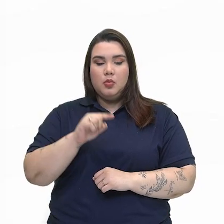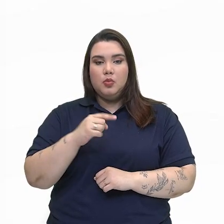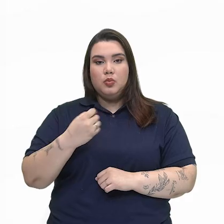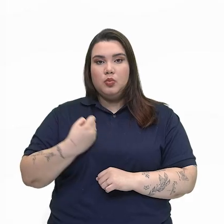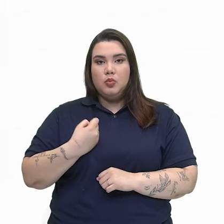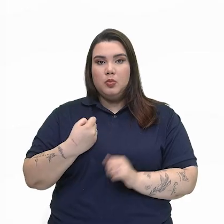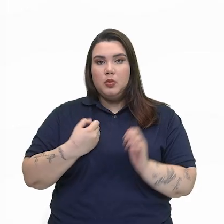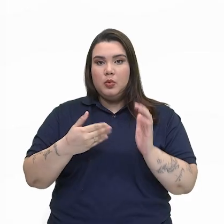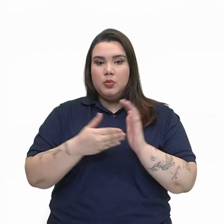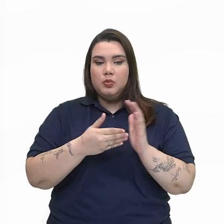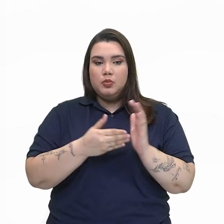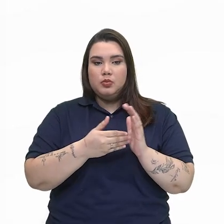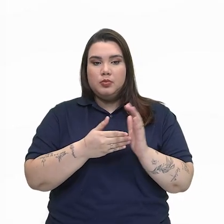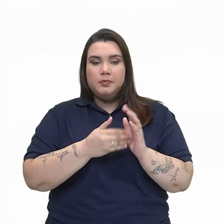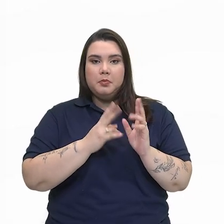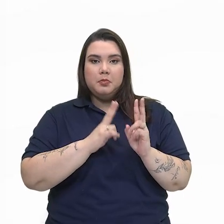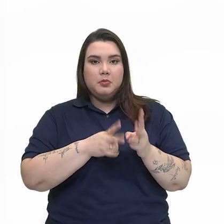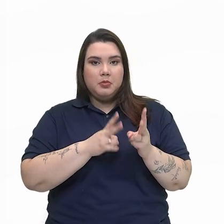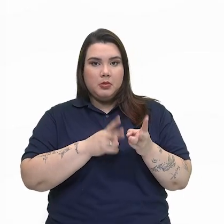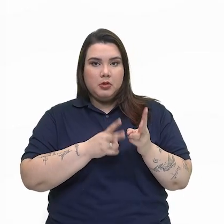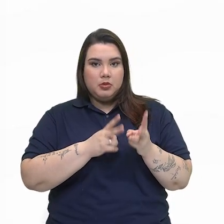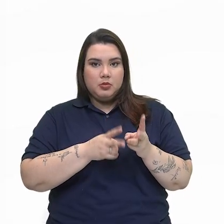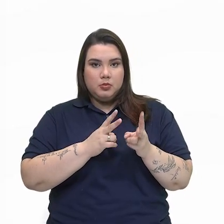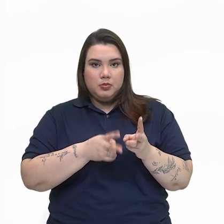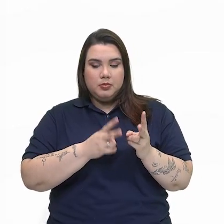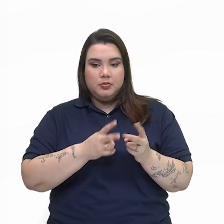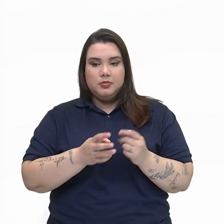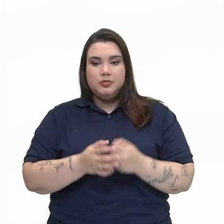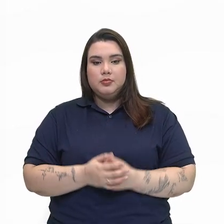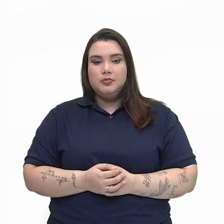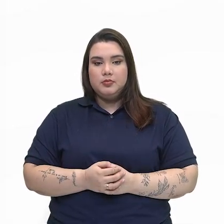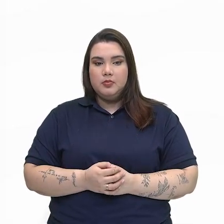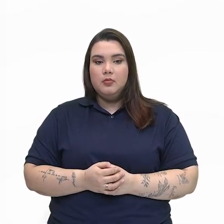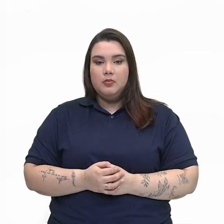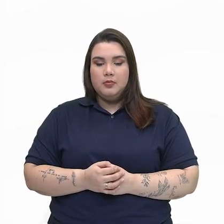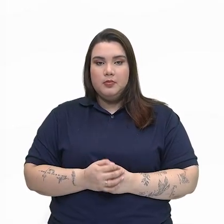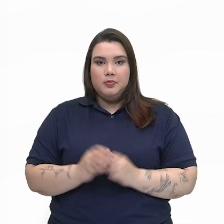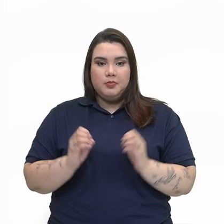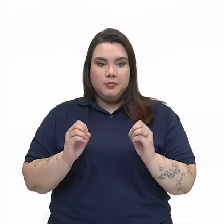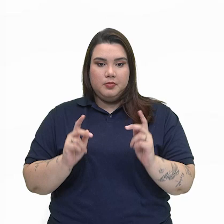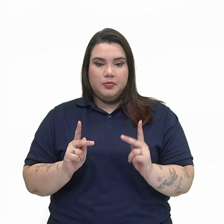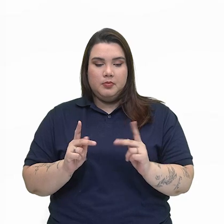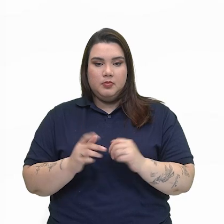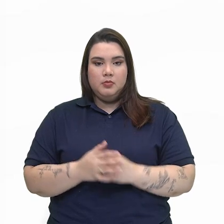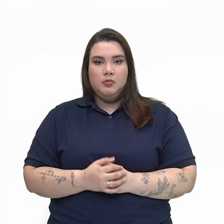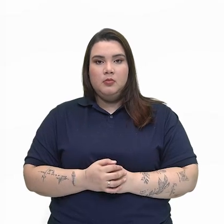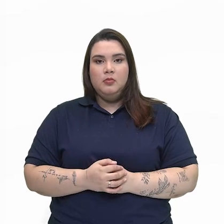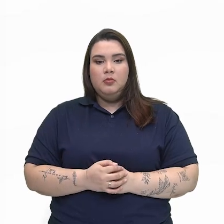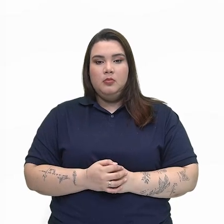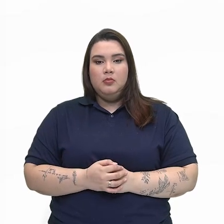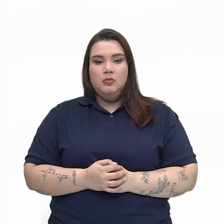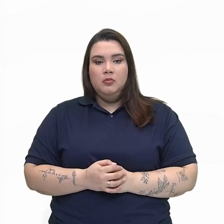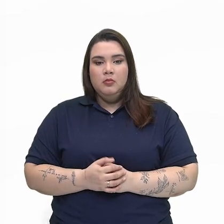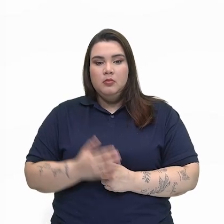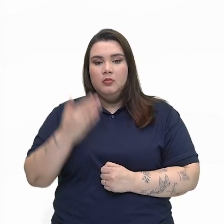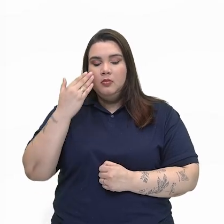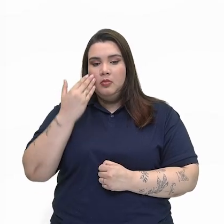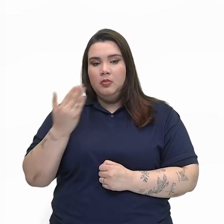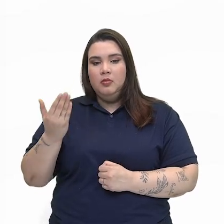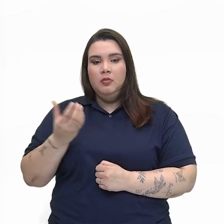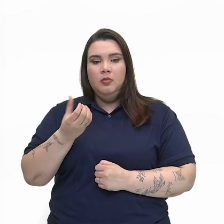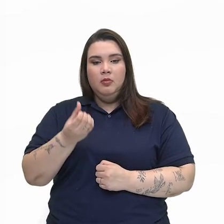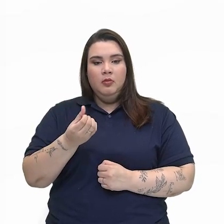último algarismo de interesse é mantido, se ele for menor que 5, como nós vimos aqui, ó,